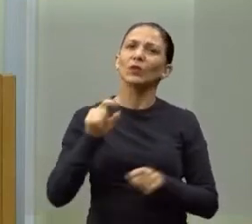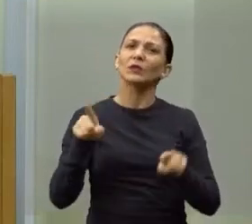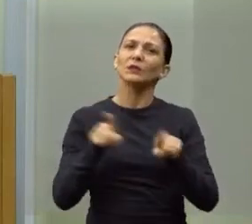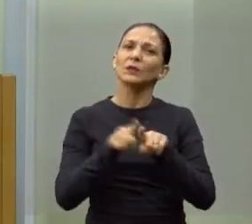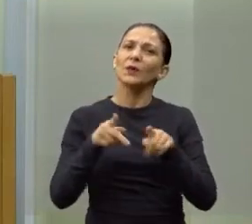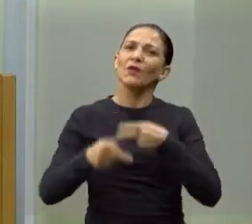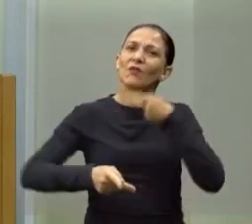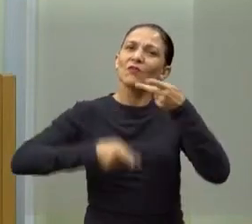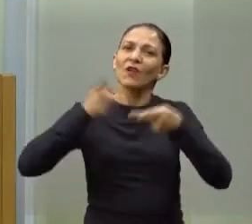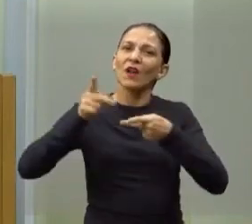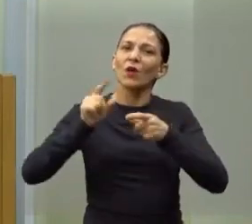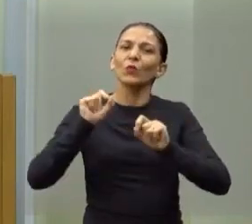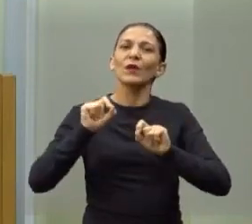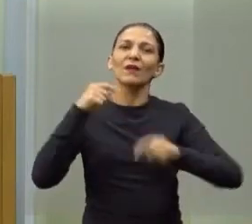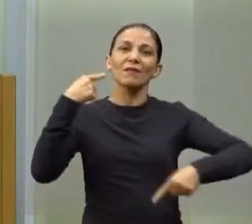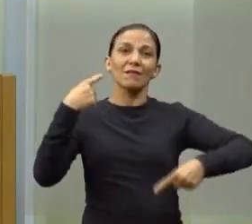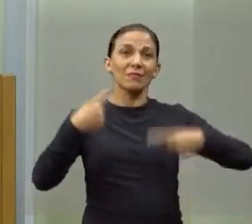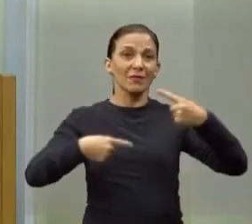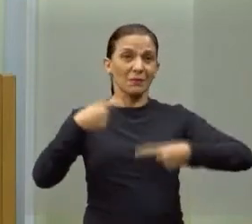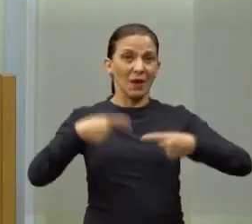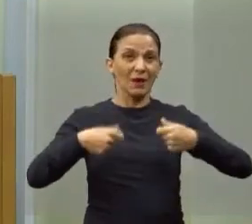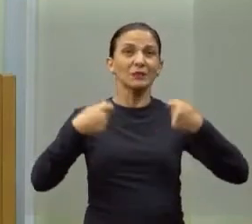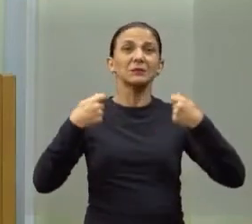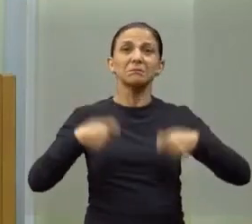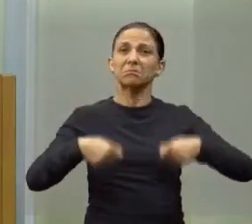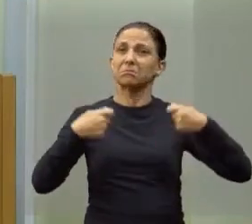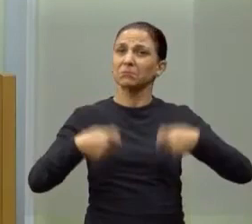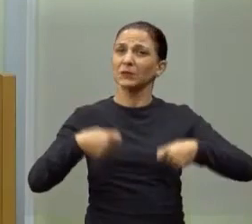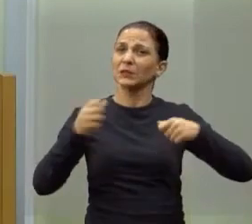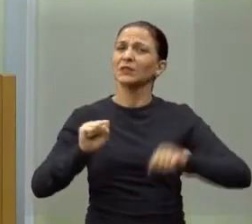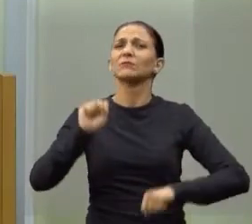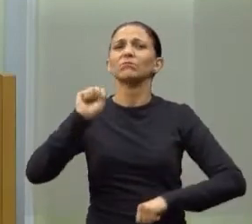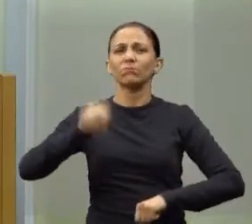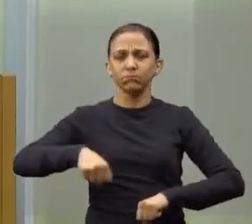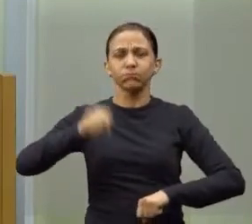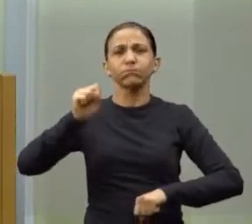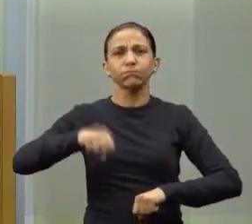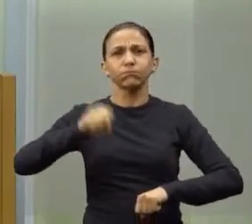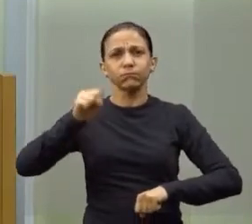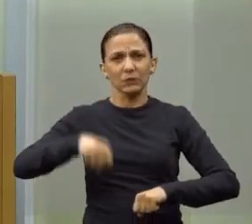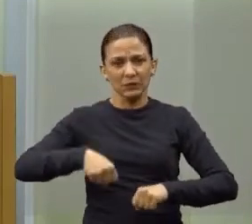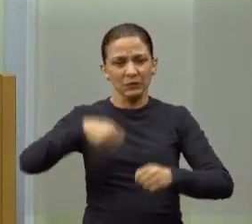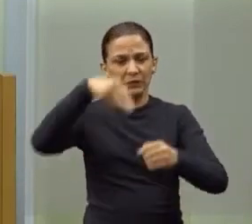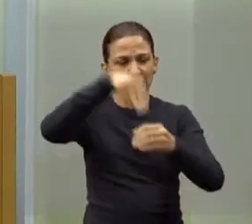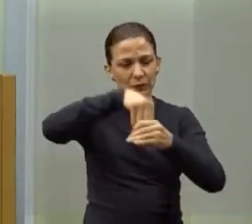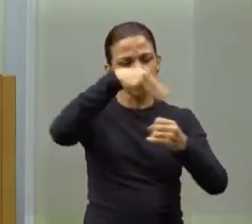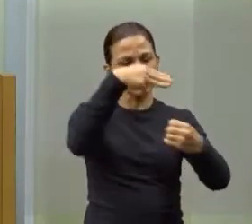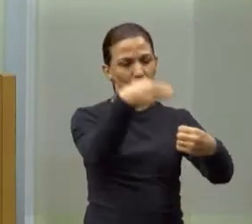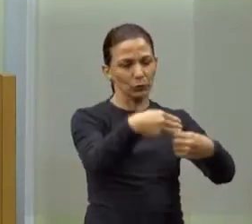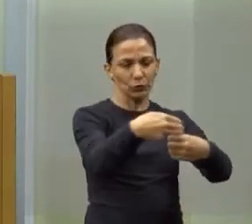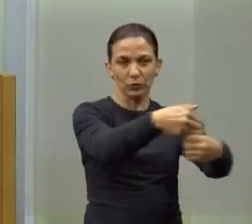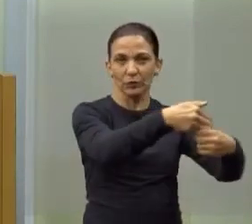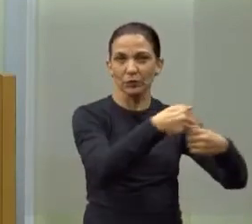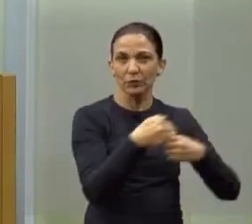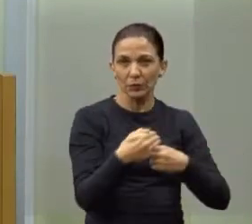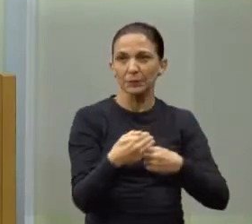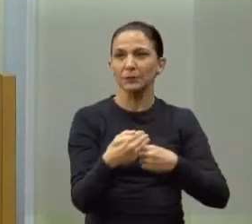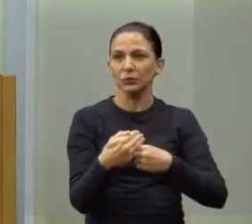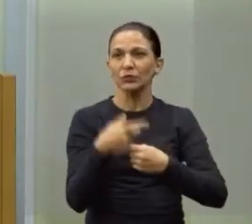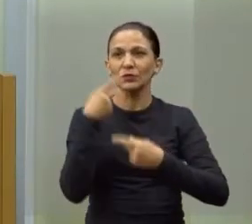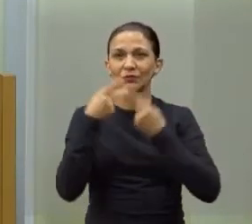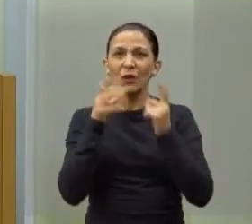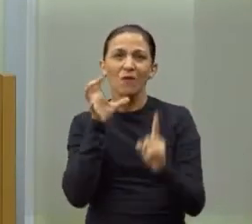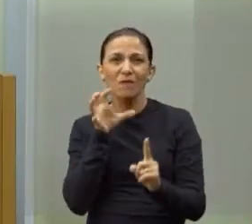reforçar, esse é um debate que, sim, precisa necessariamente ser feito nos municípios. E, afinal, estamos falando